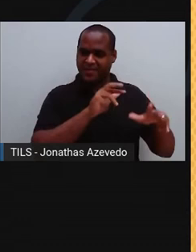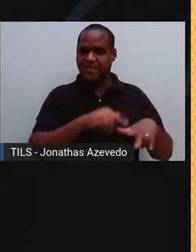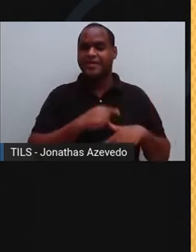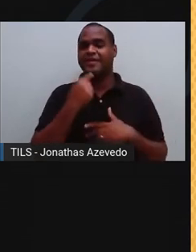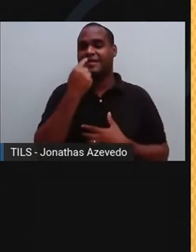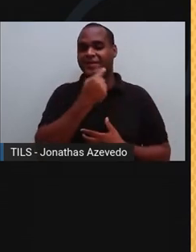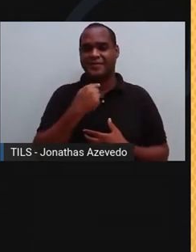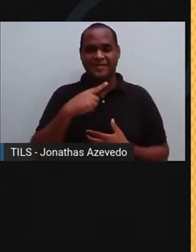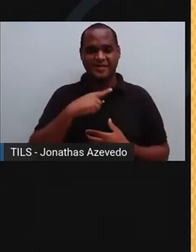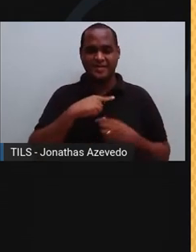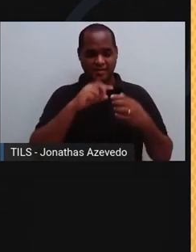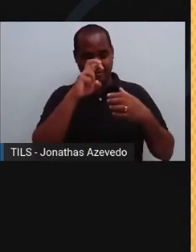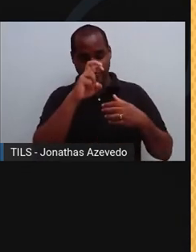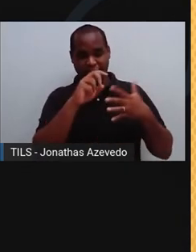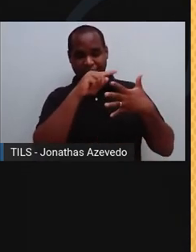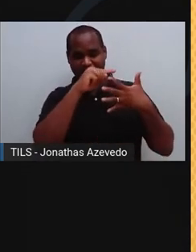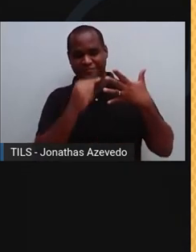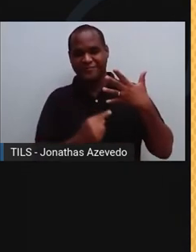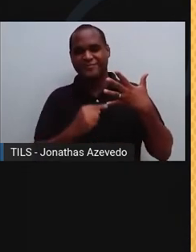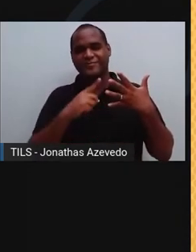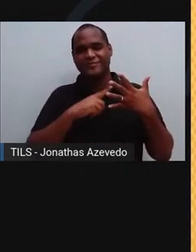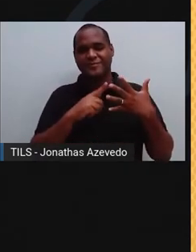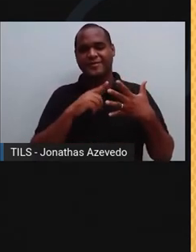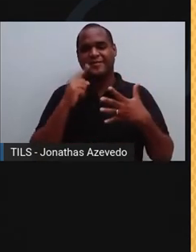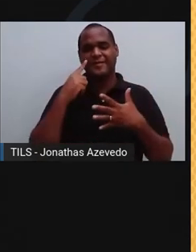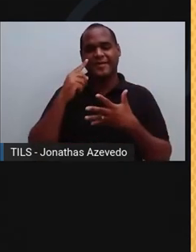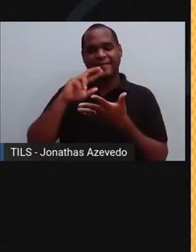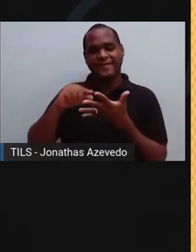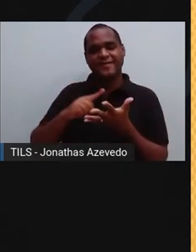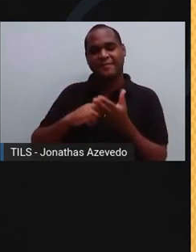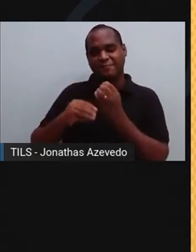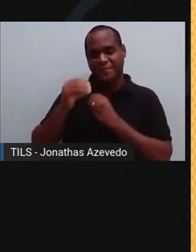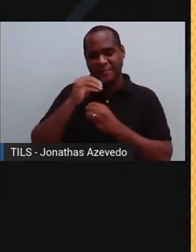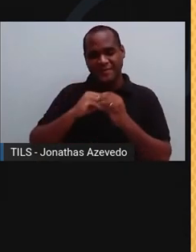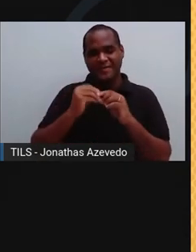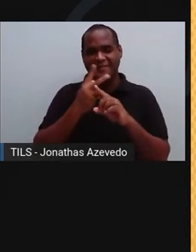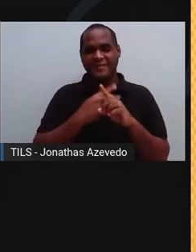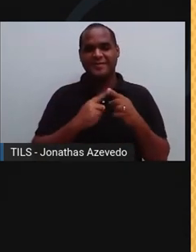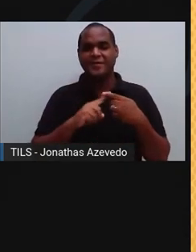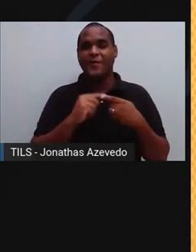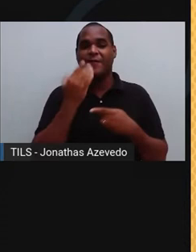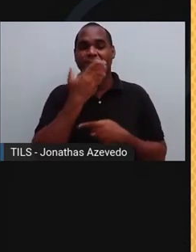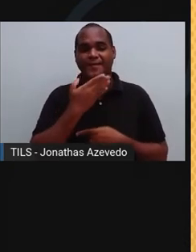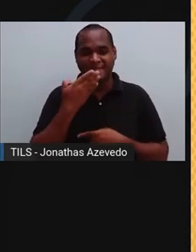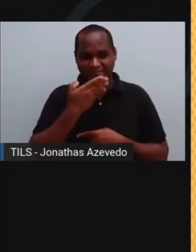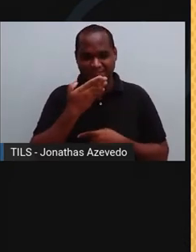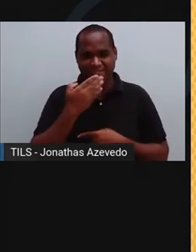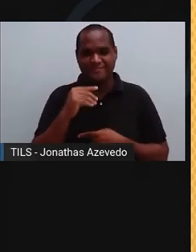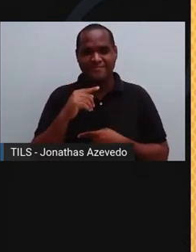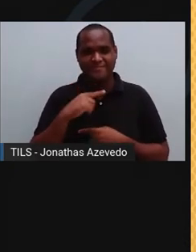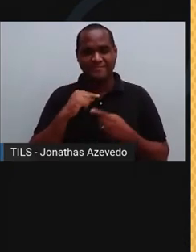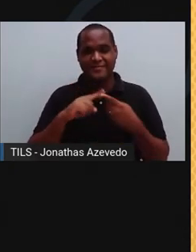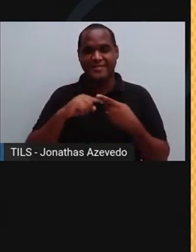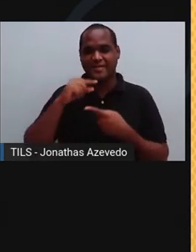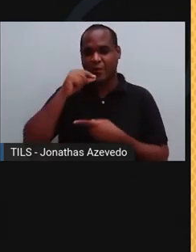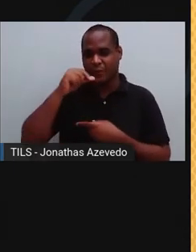Existem cinco sabores básicos que as papilas gustativas podem captar. Doce, salgado,